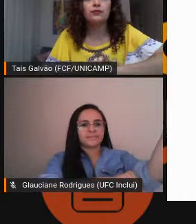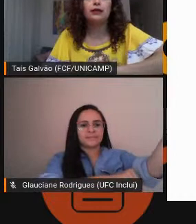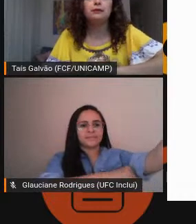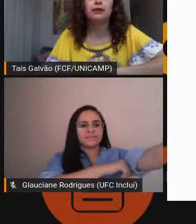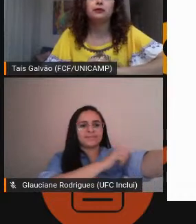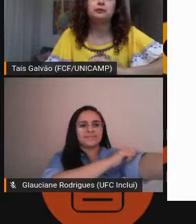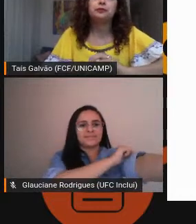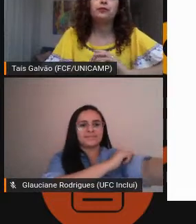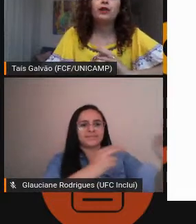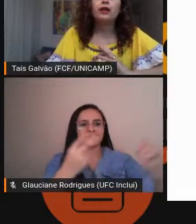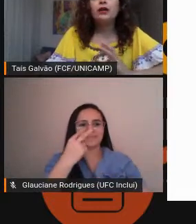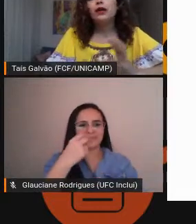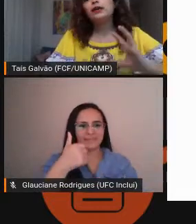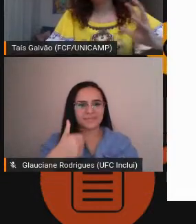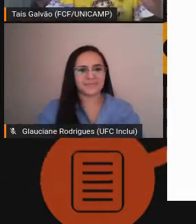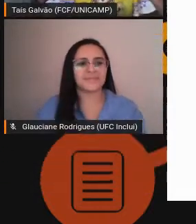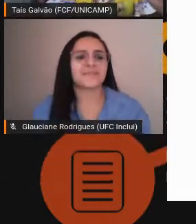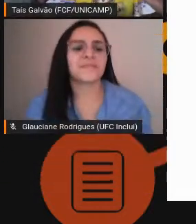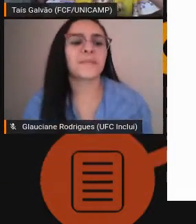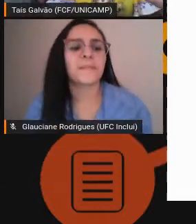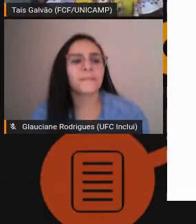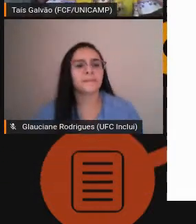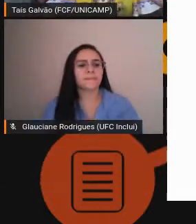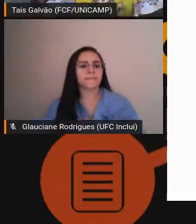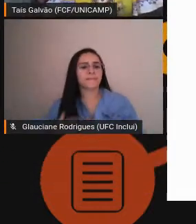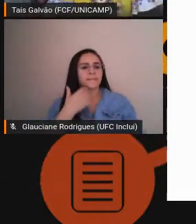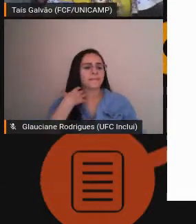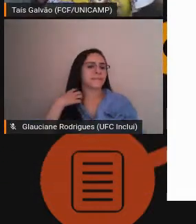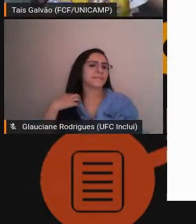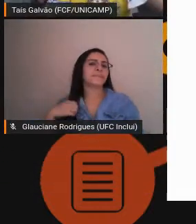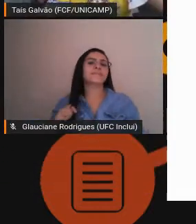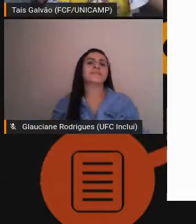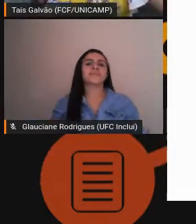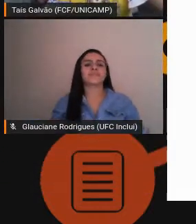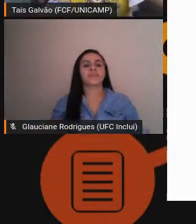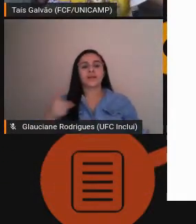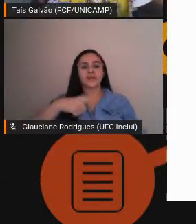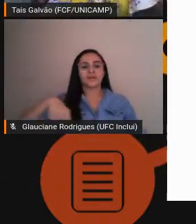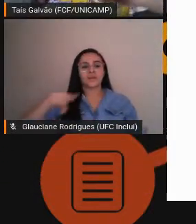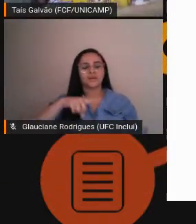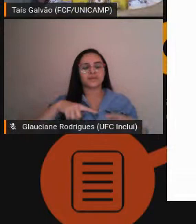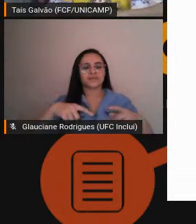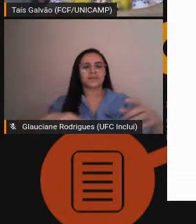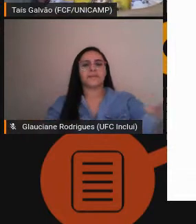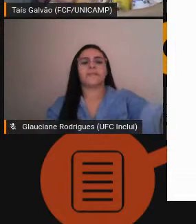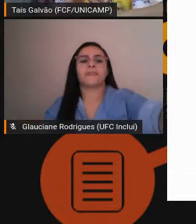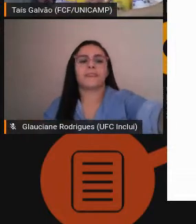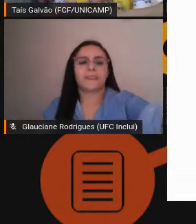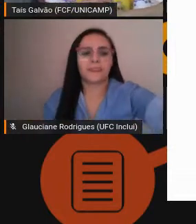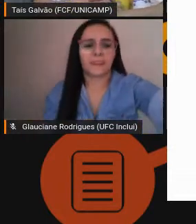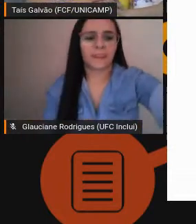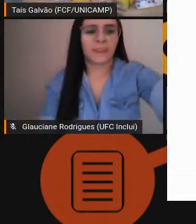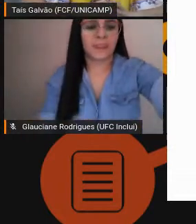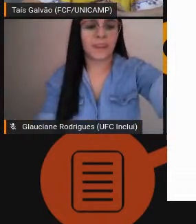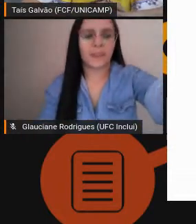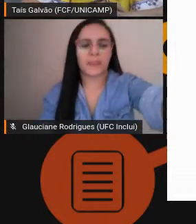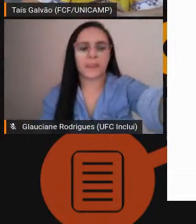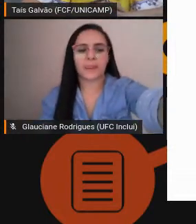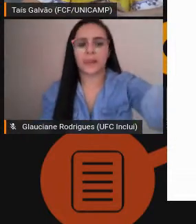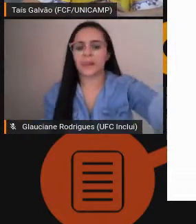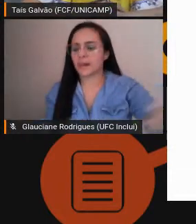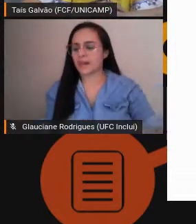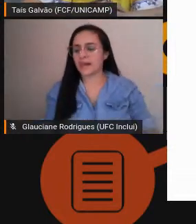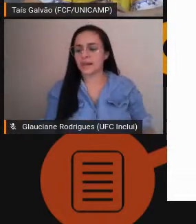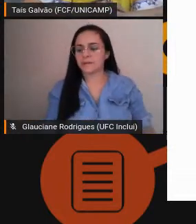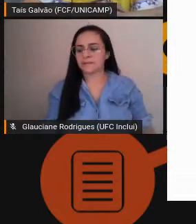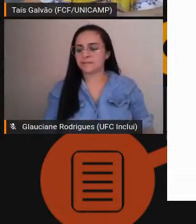conforme esse levantamento. Enquanto, então, que nós deveríamos fazer revisões sistemáticas da literatura? Em